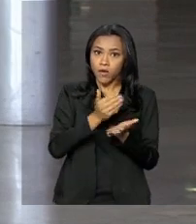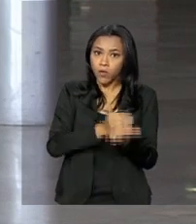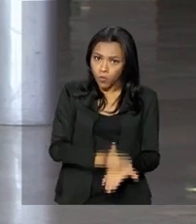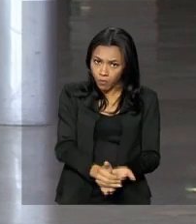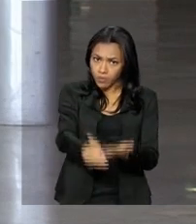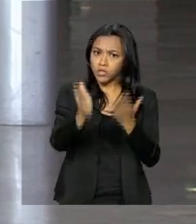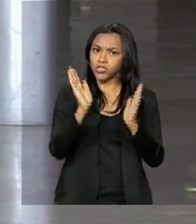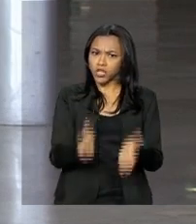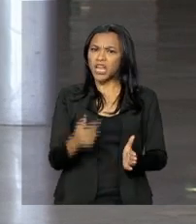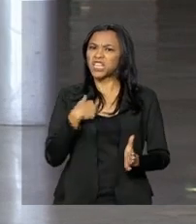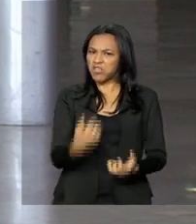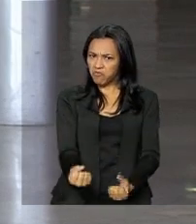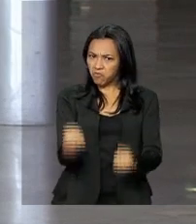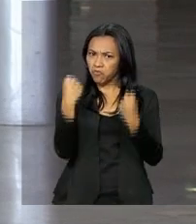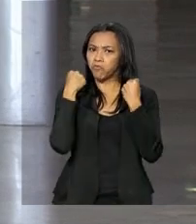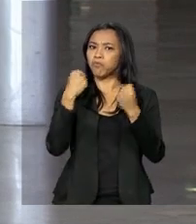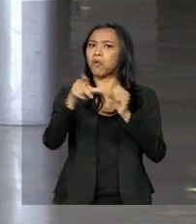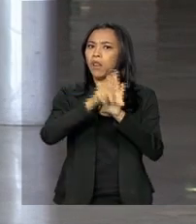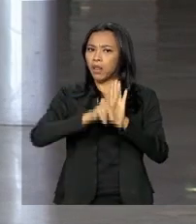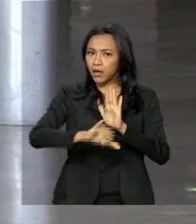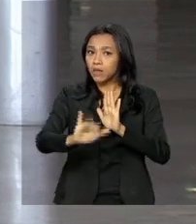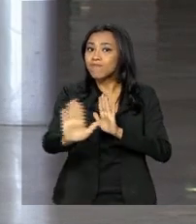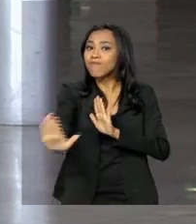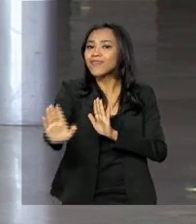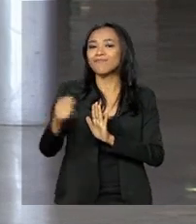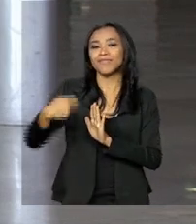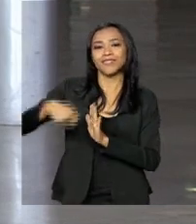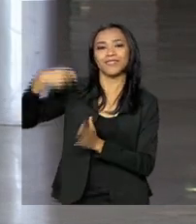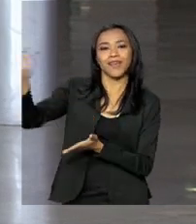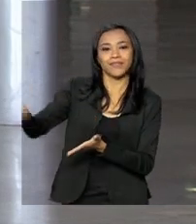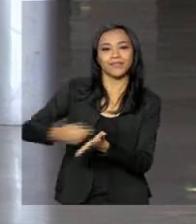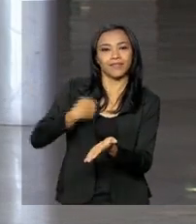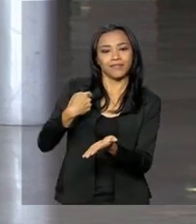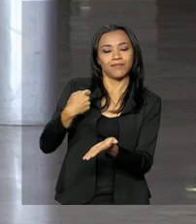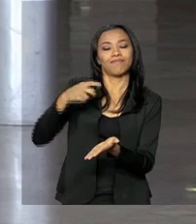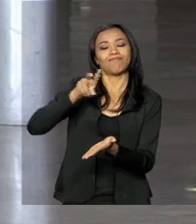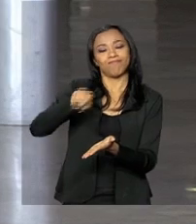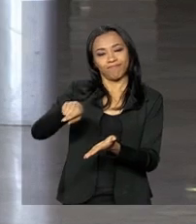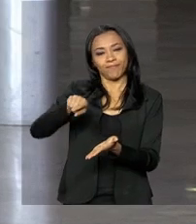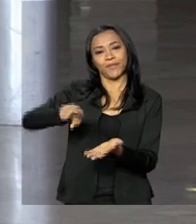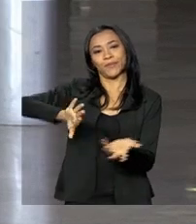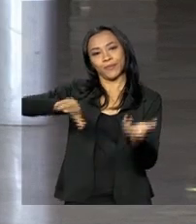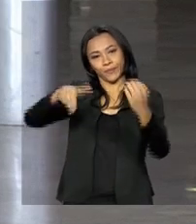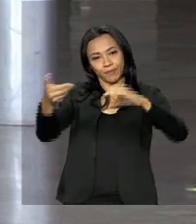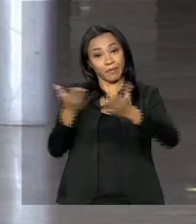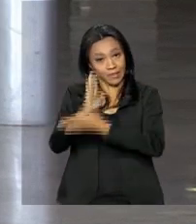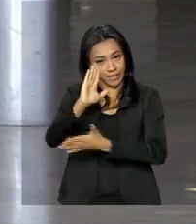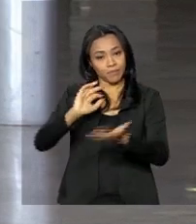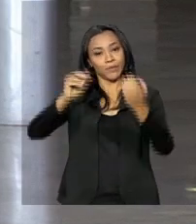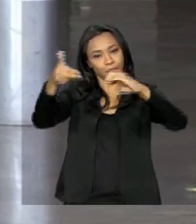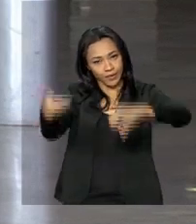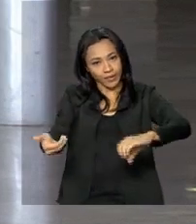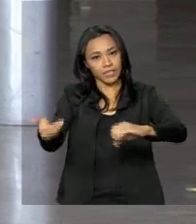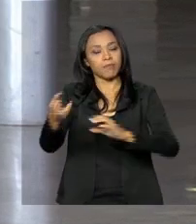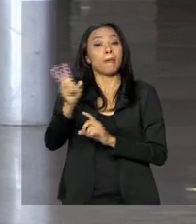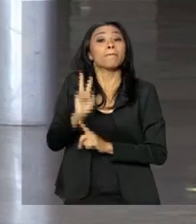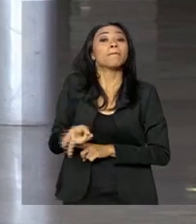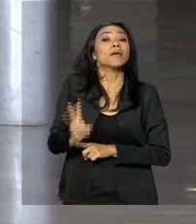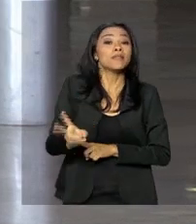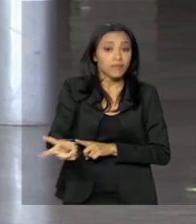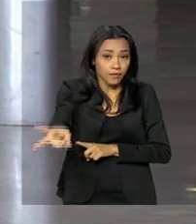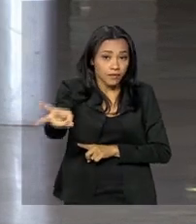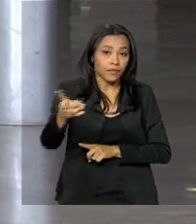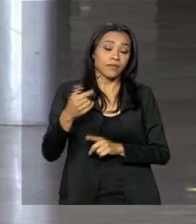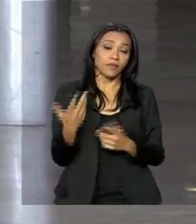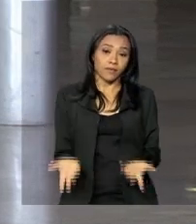força de lei mas precisam ser aprovadas pelo congresso nacional para se tornarem definitivas o repórter